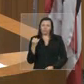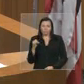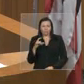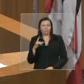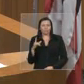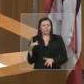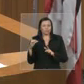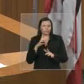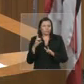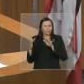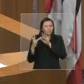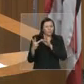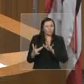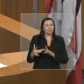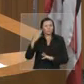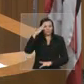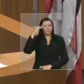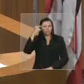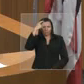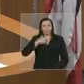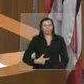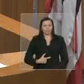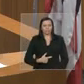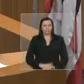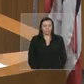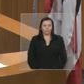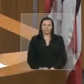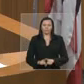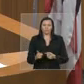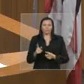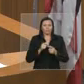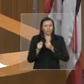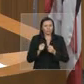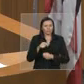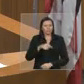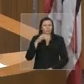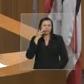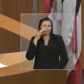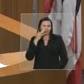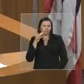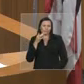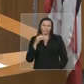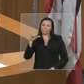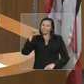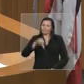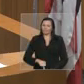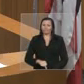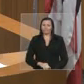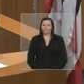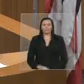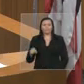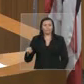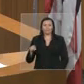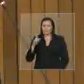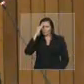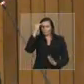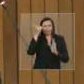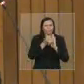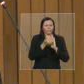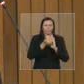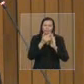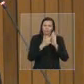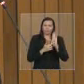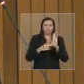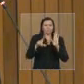de perto sabe disso. As loucuras de Flávio Dino ultrapassaram todos os limites. A busca pela reeleição faz com que ele transgrida